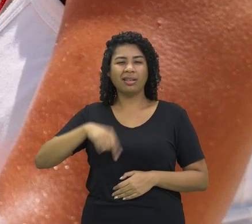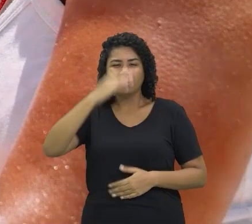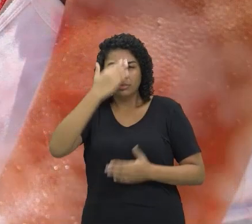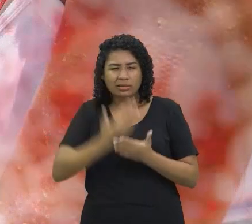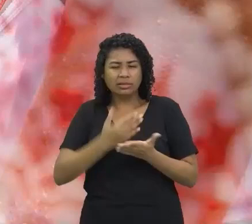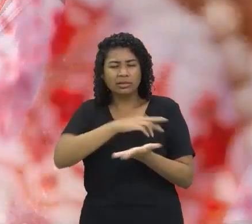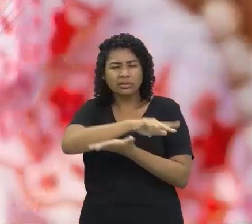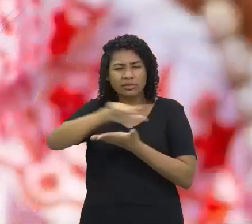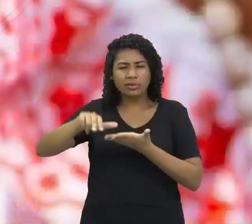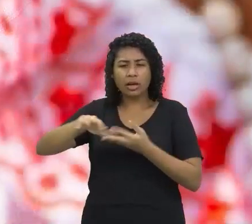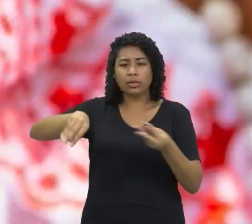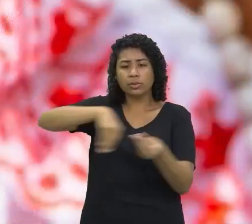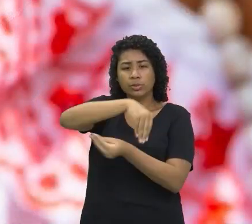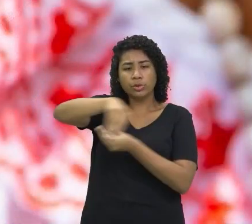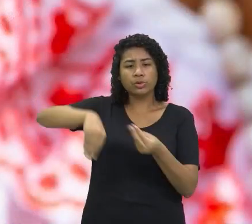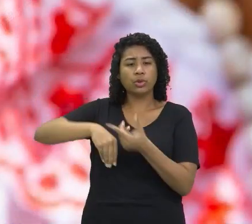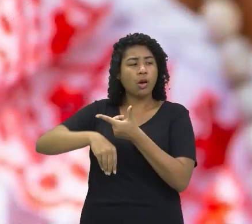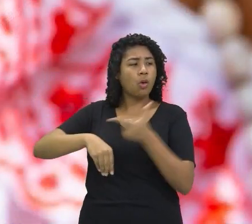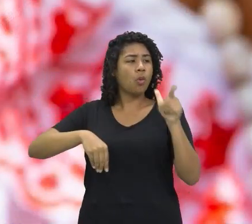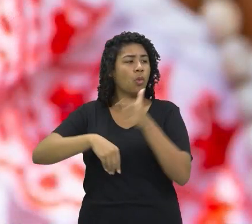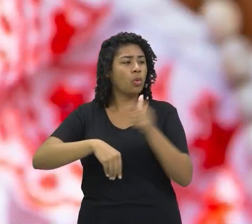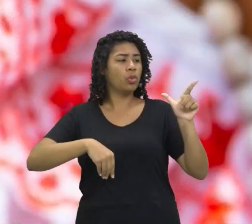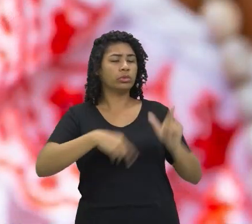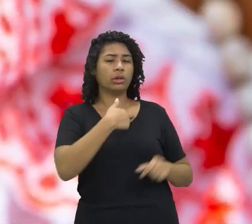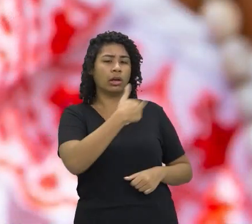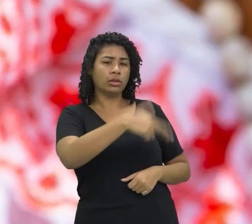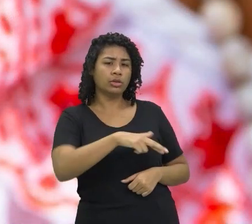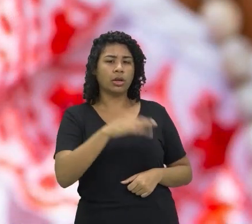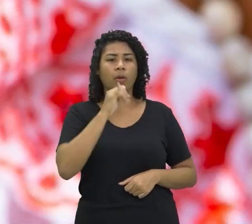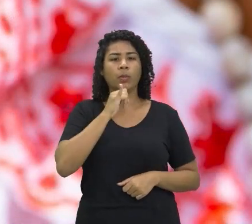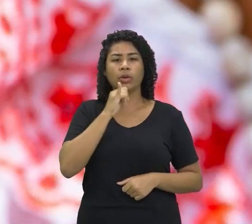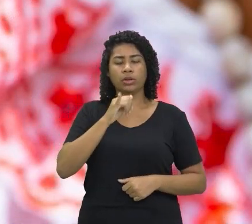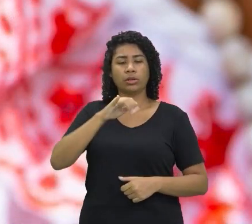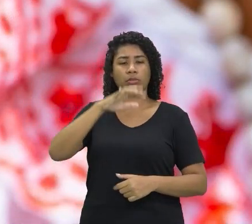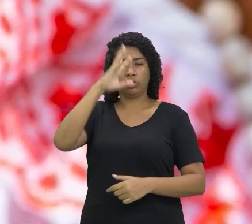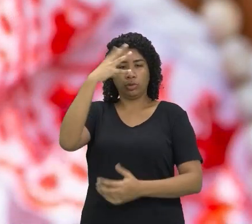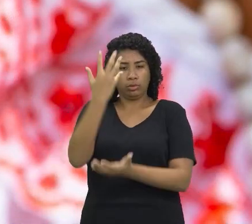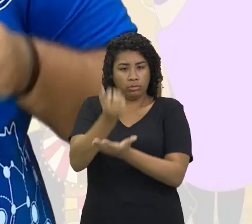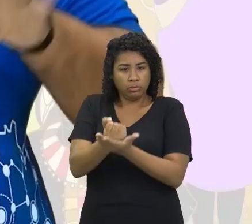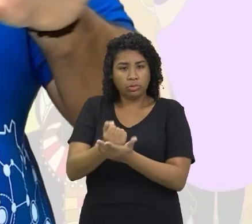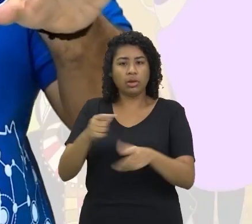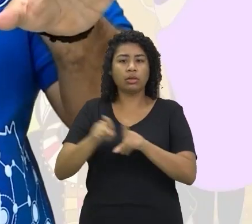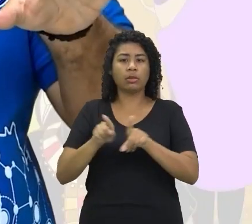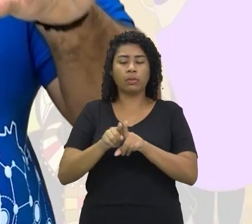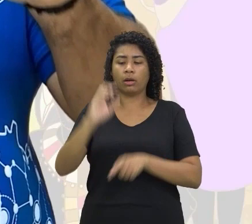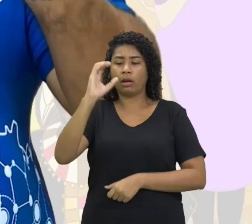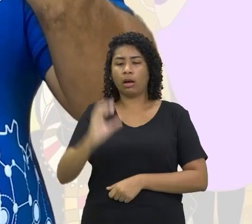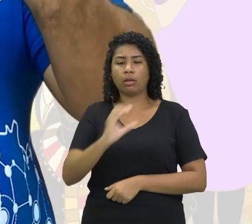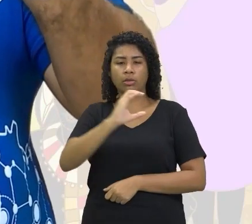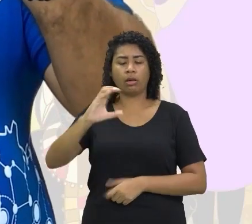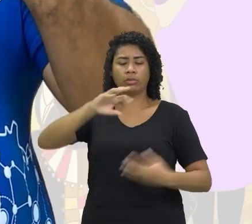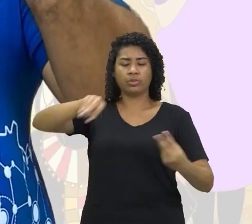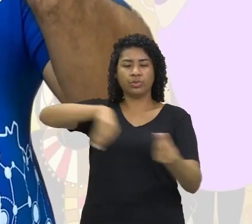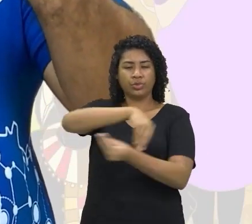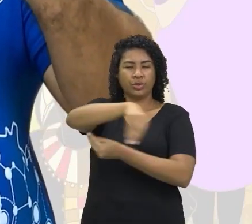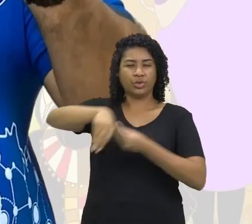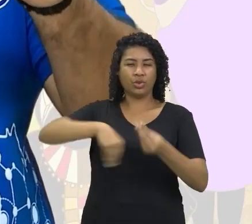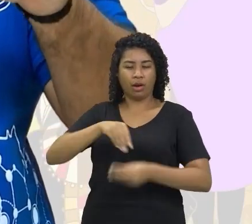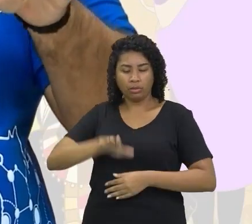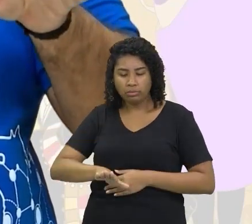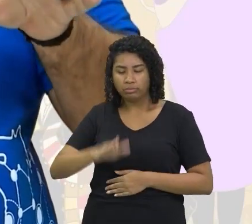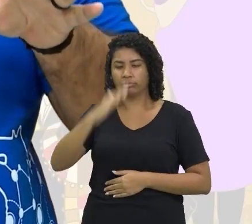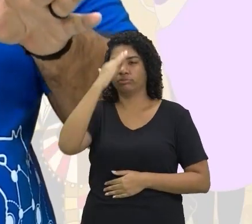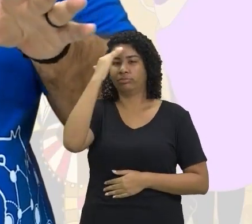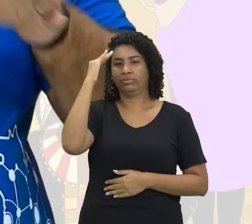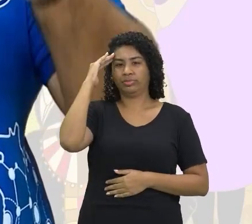rituais africanos com outras religiões, como o Espiritismo e o Catolicismo. E aqui, olha só, presta atenção,